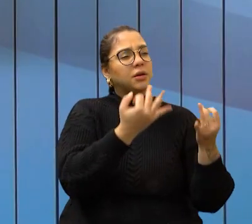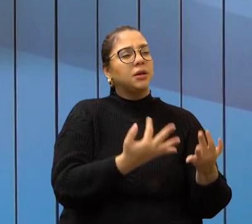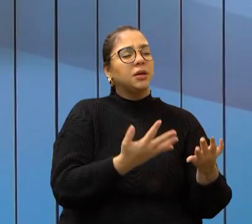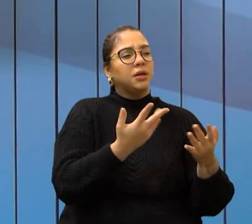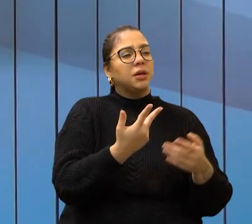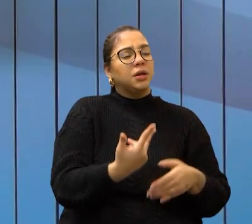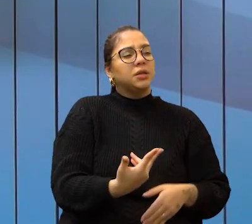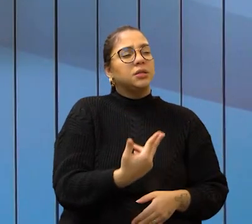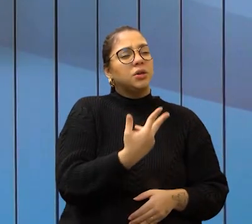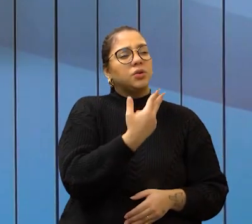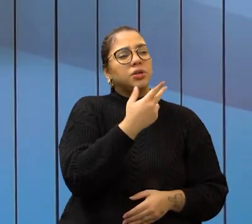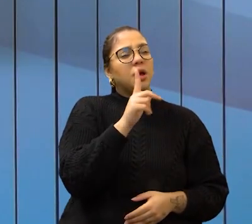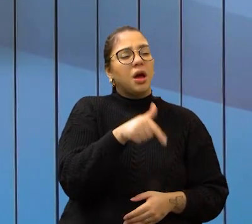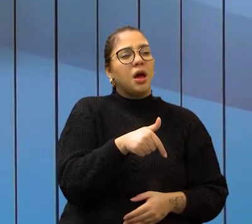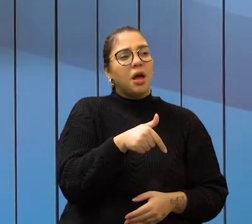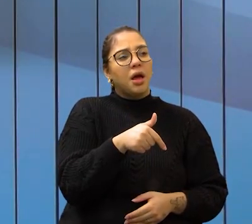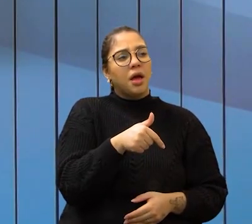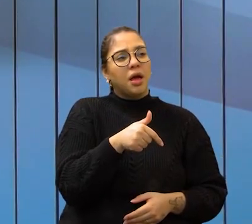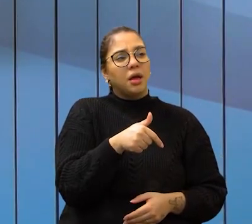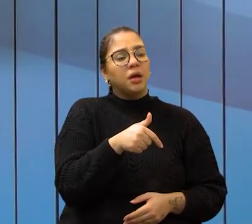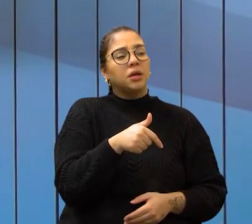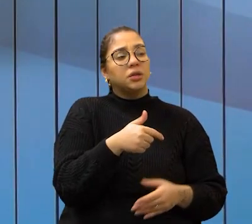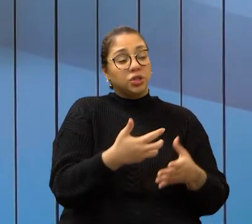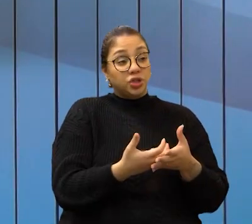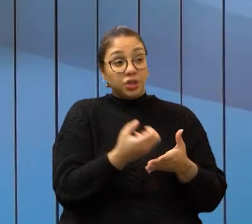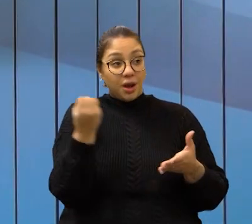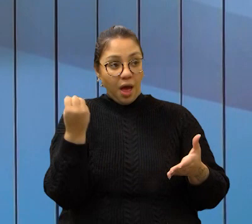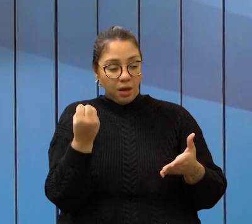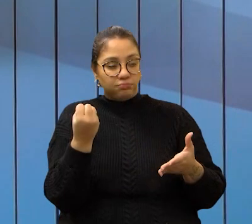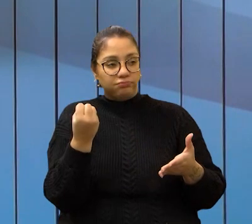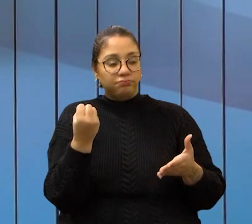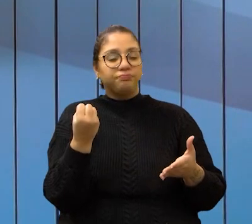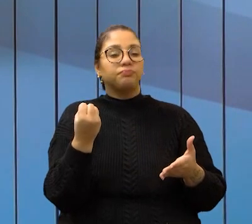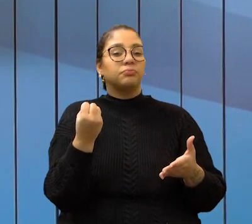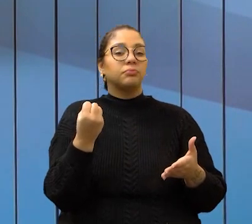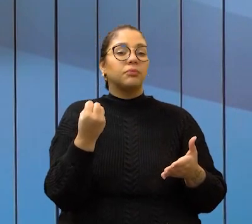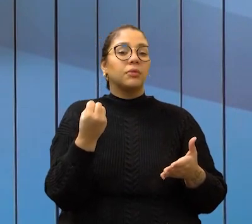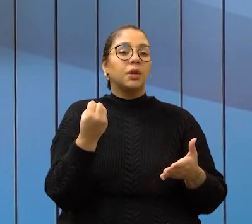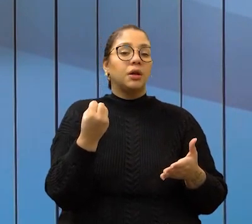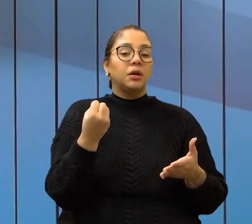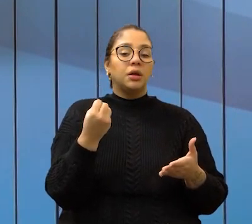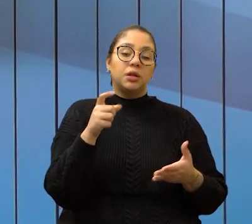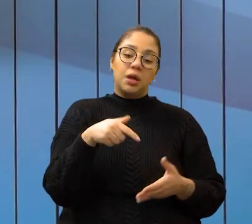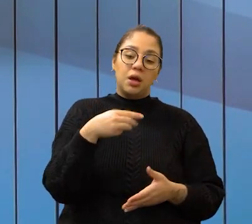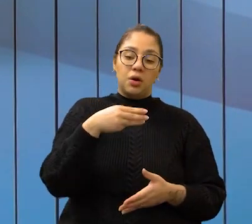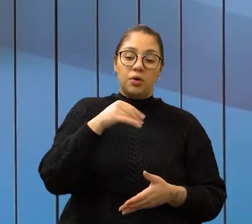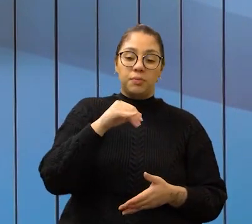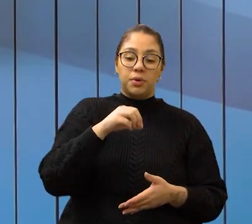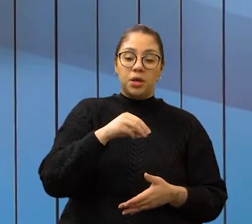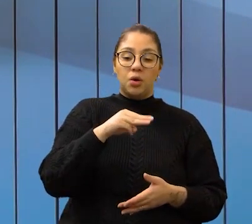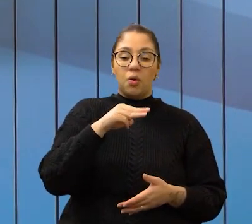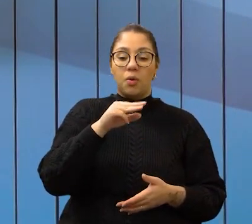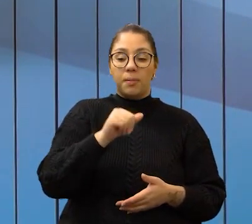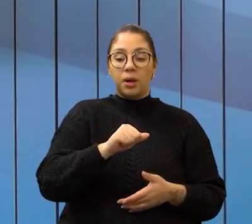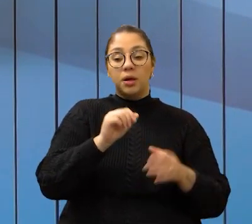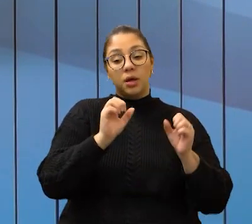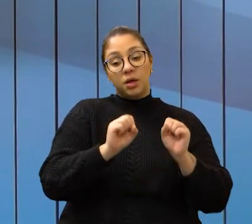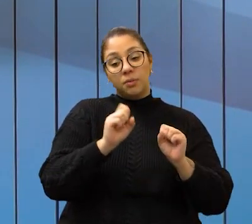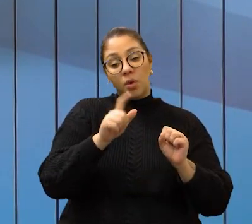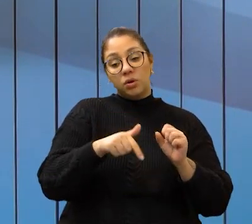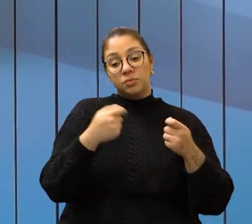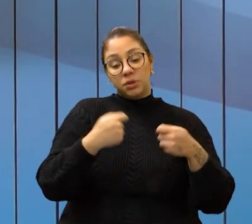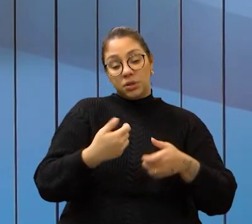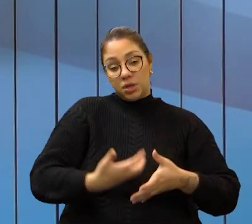cirurgia, né, essa cirurgia para retirada de um mioma, no caso, que deva ser ter